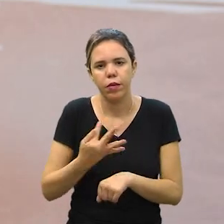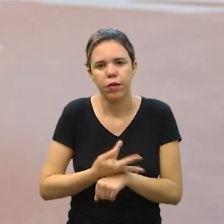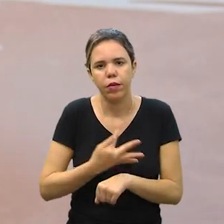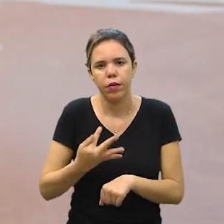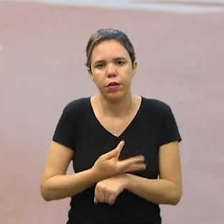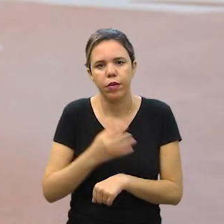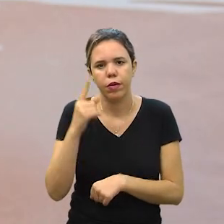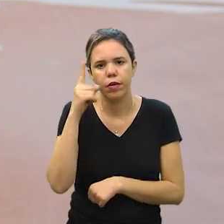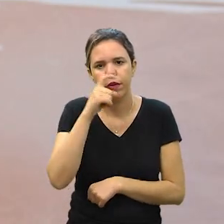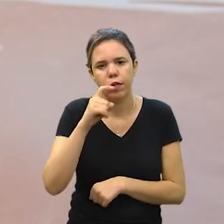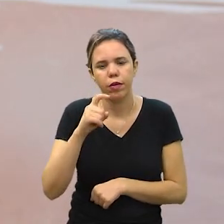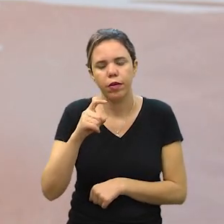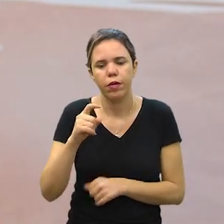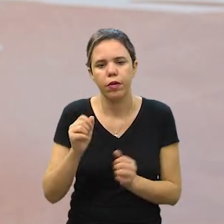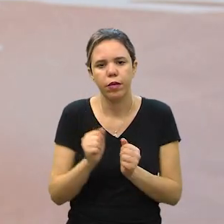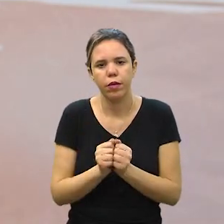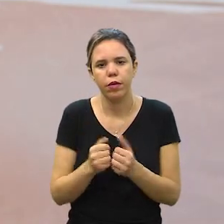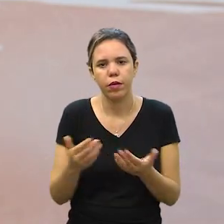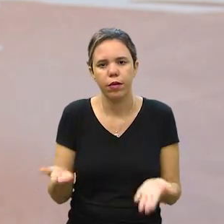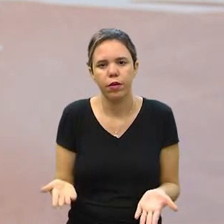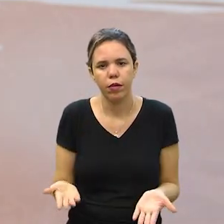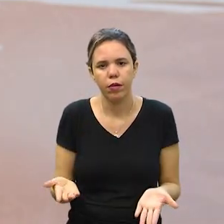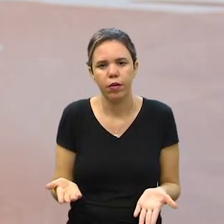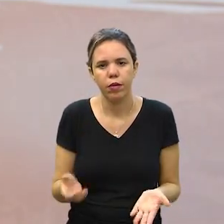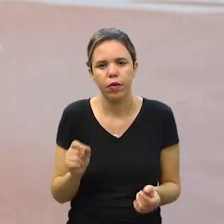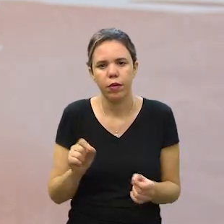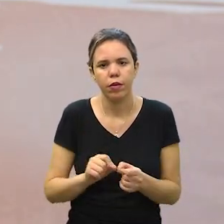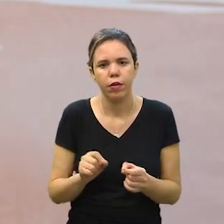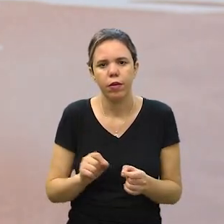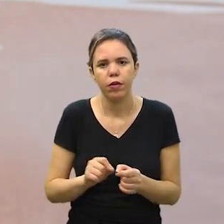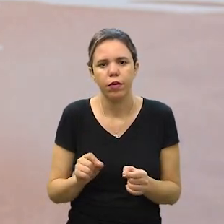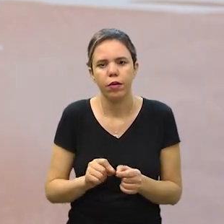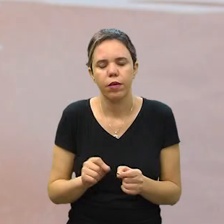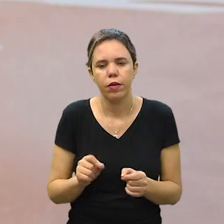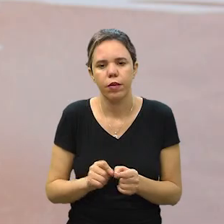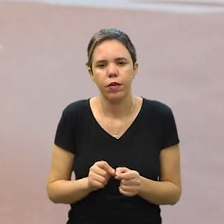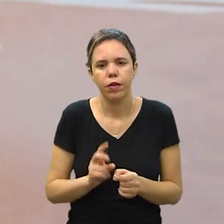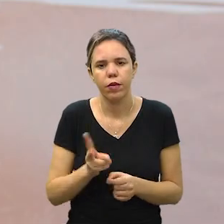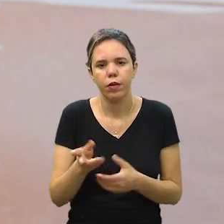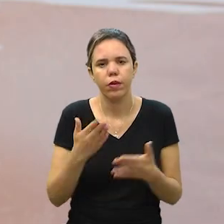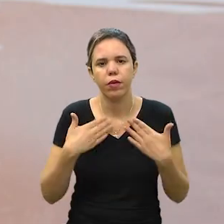por esse momento difícil, todo mundo junto aí, mas o que a gente faz